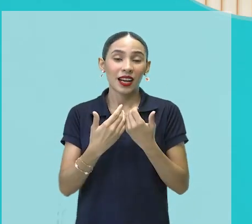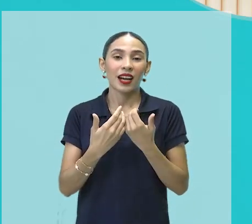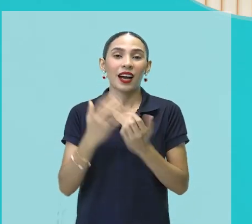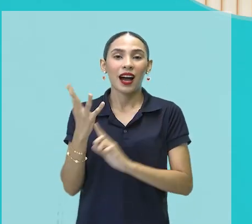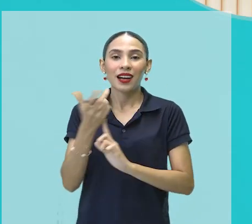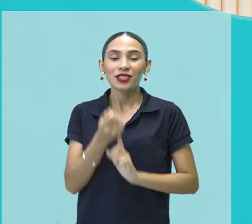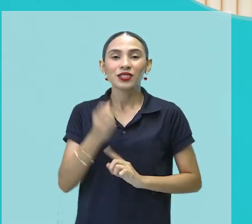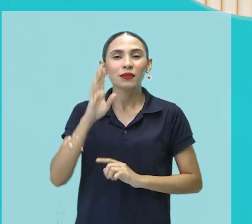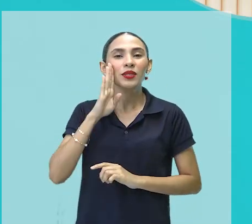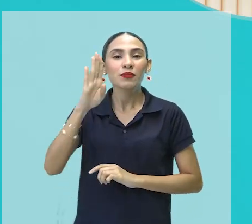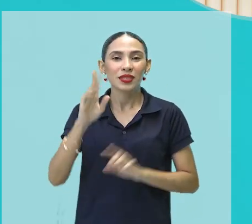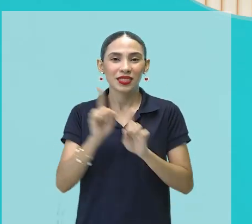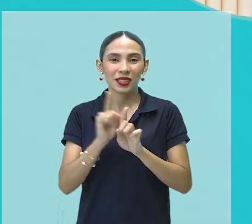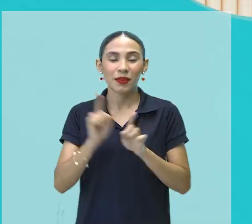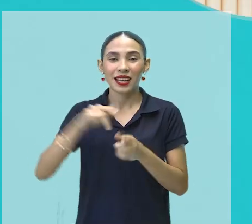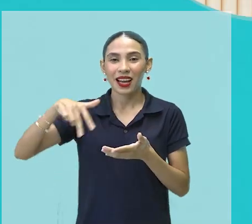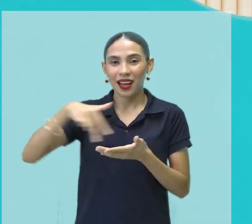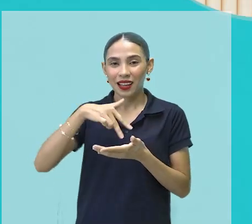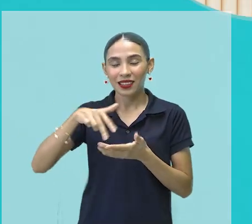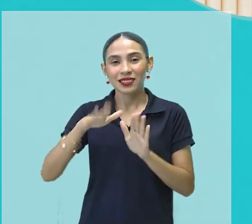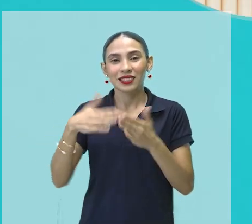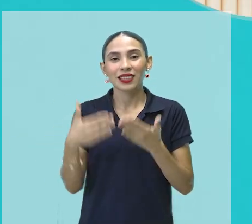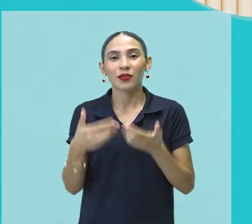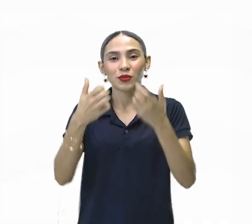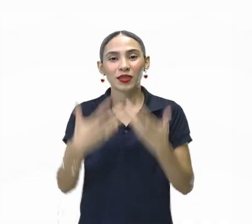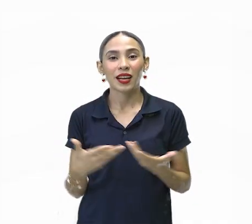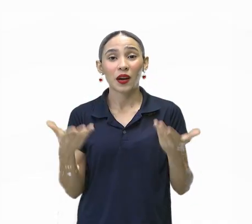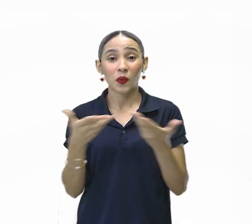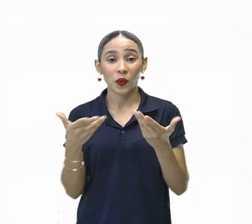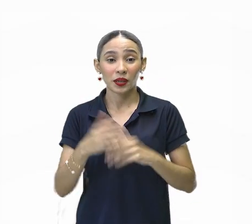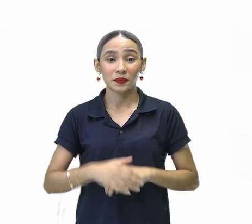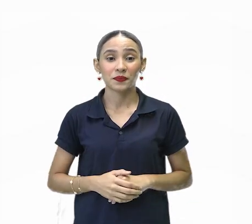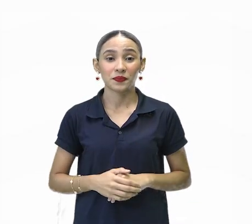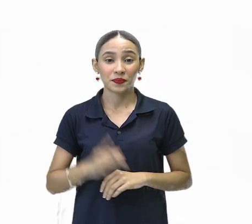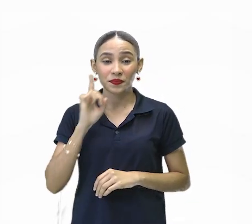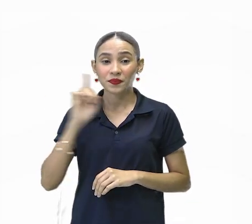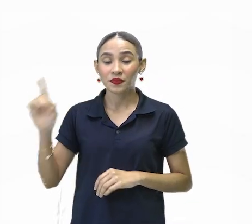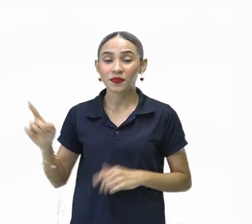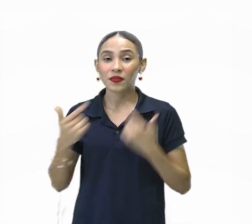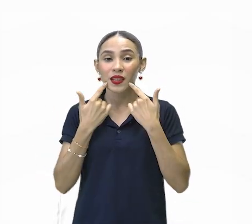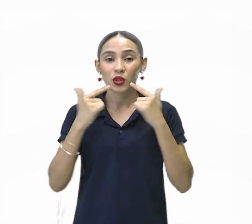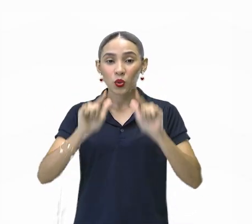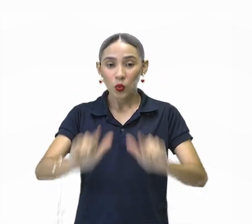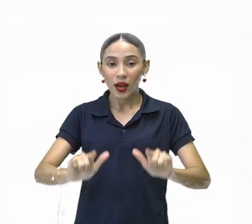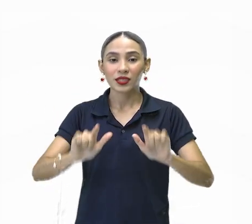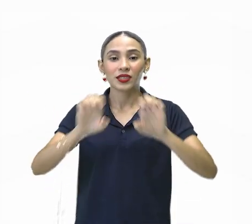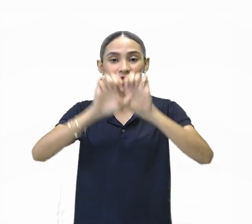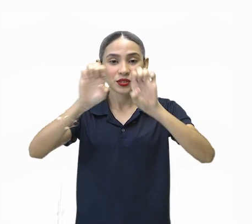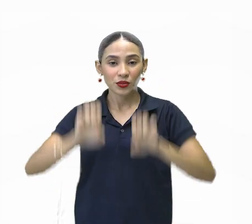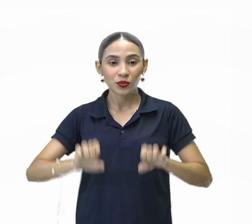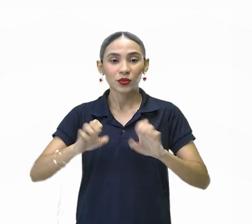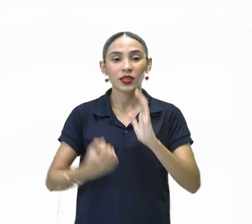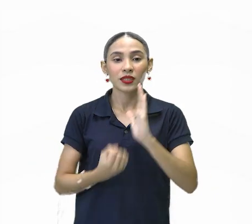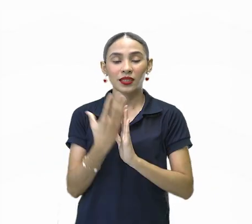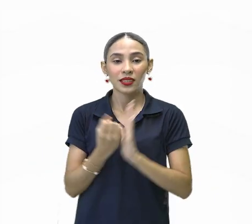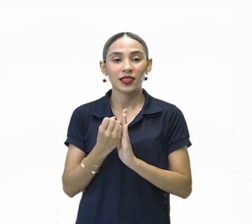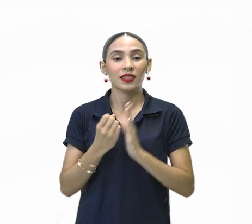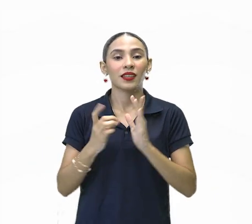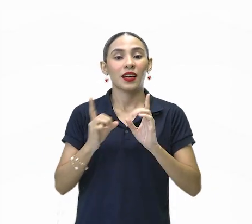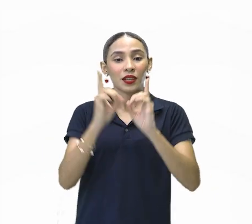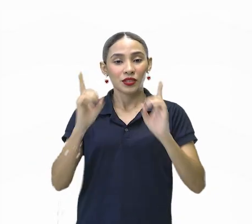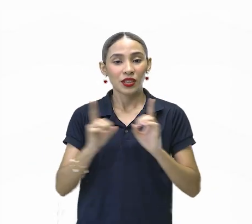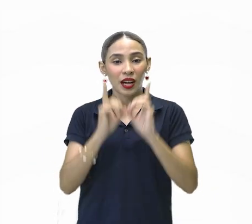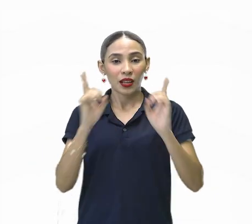principalmente também a dança. Então, vamos falar agora sobre linguagens estéticas geradas de